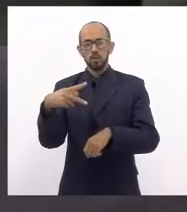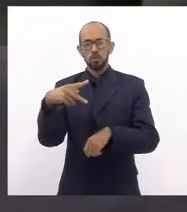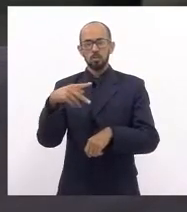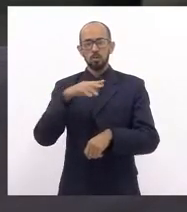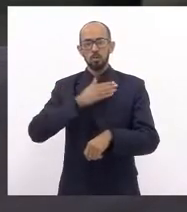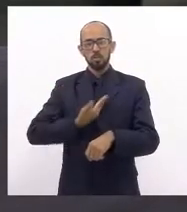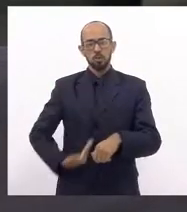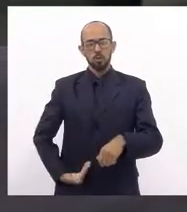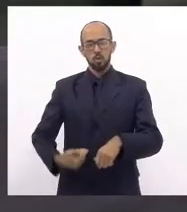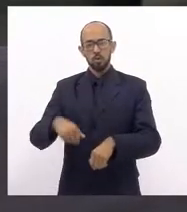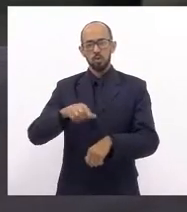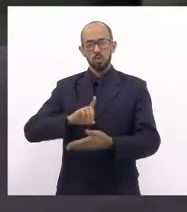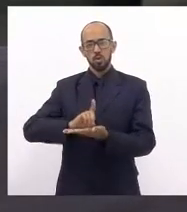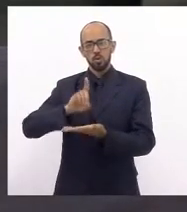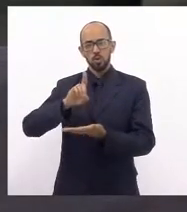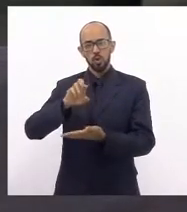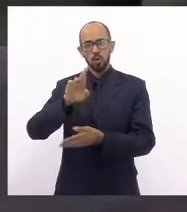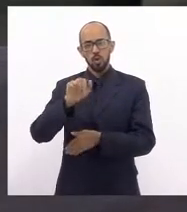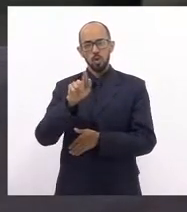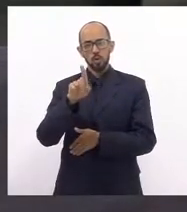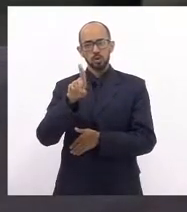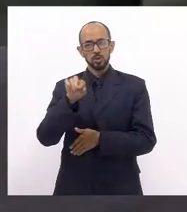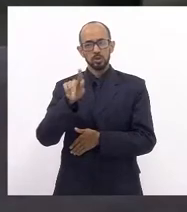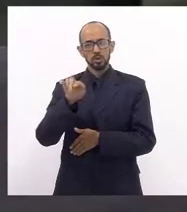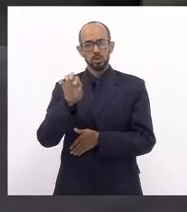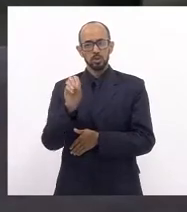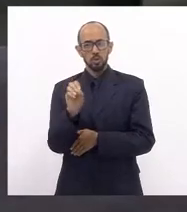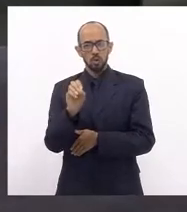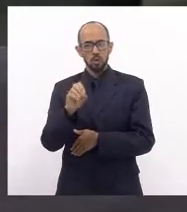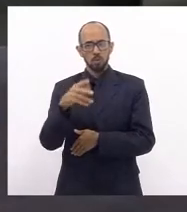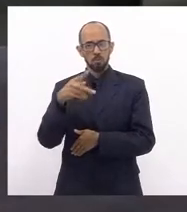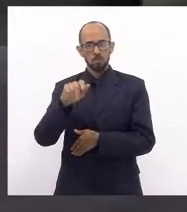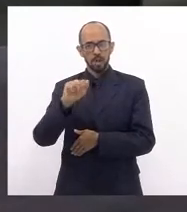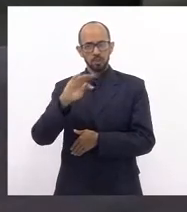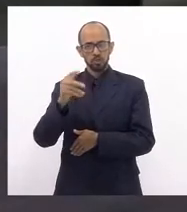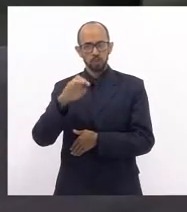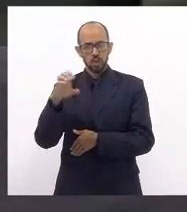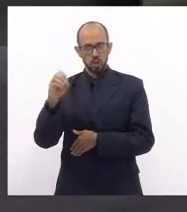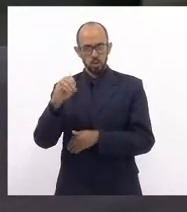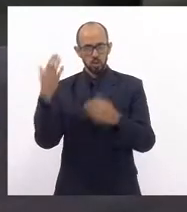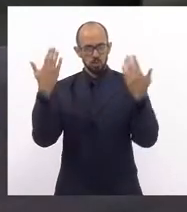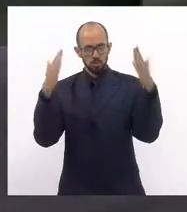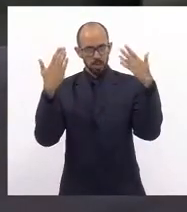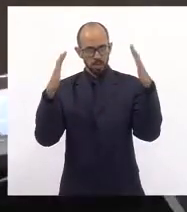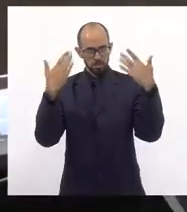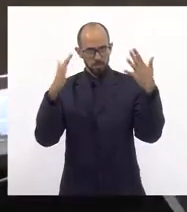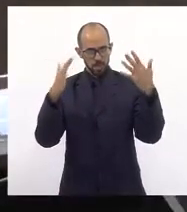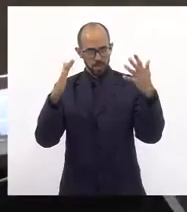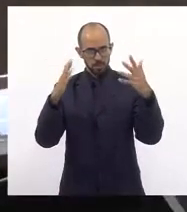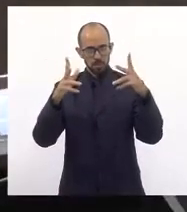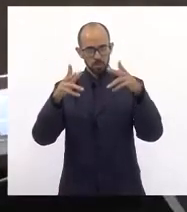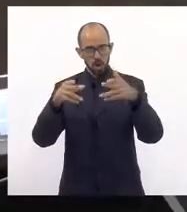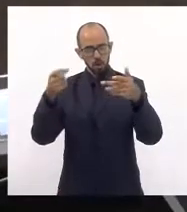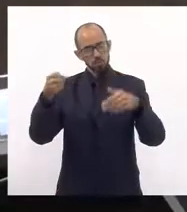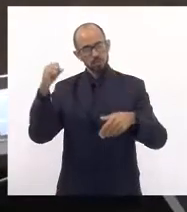doutor Rodrigo Pacheco, uma forte salva de palmas, como se ele assim aqui